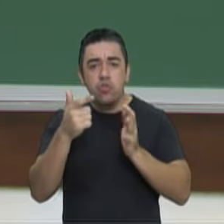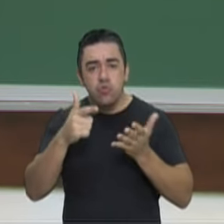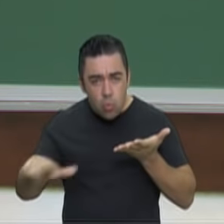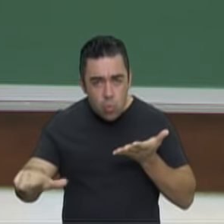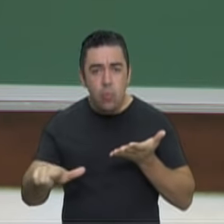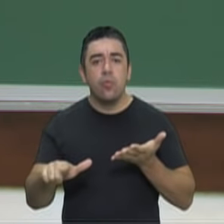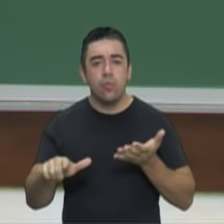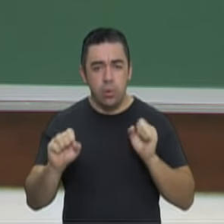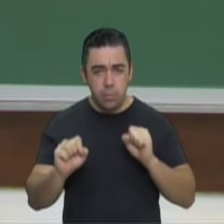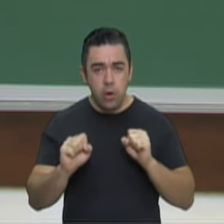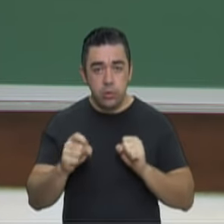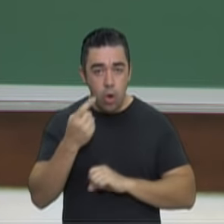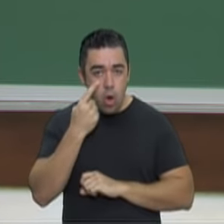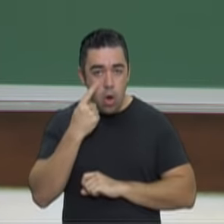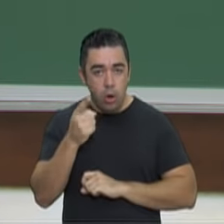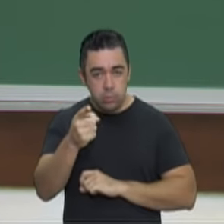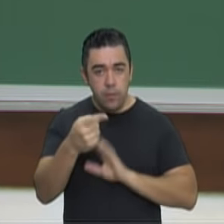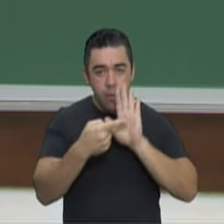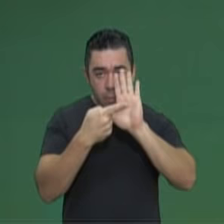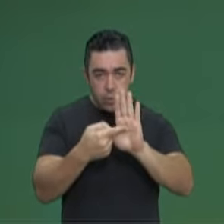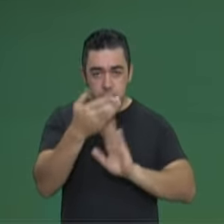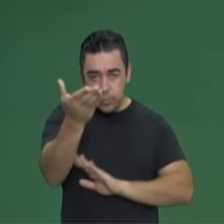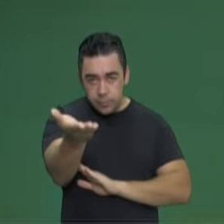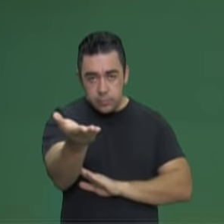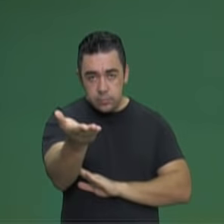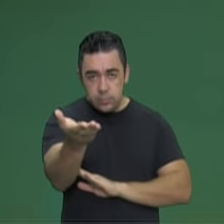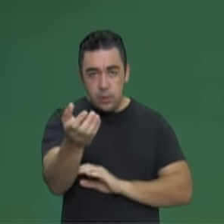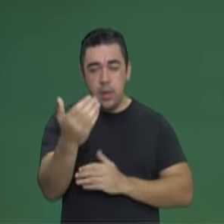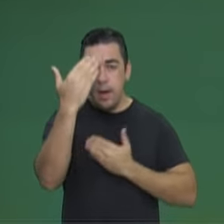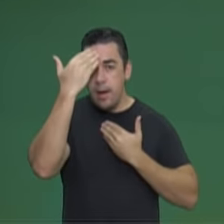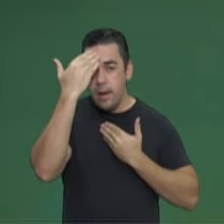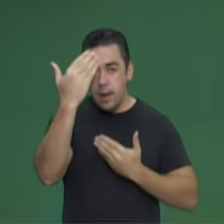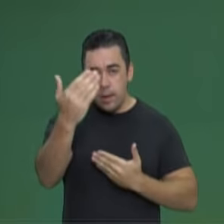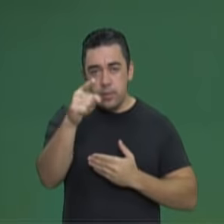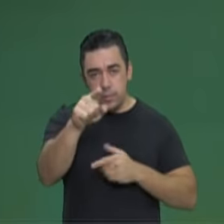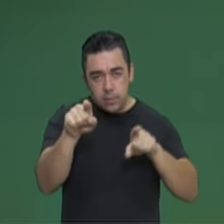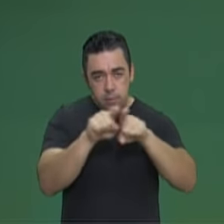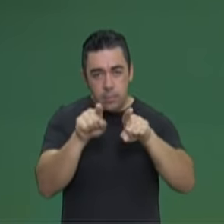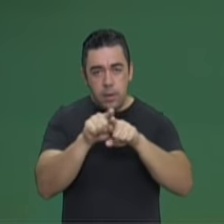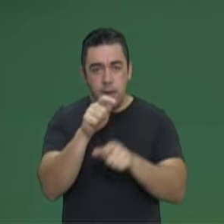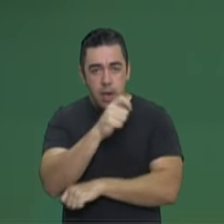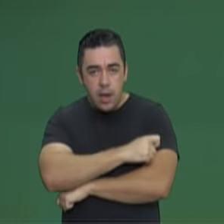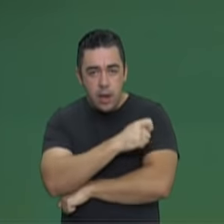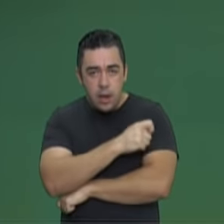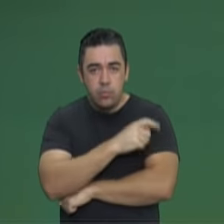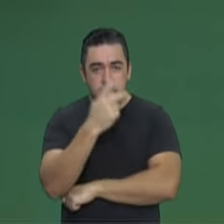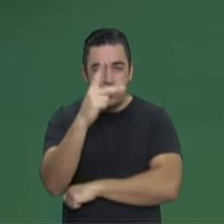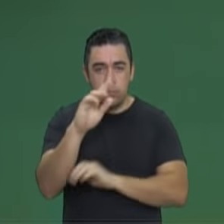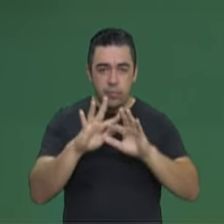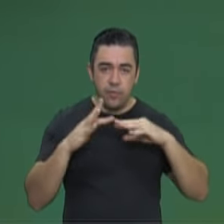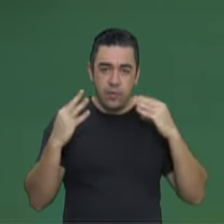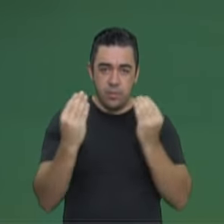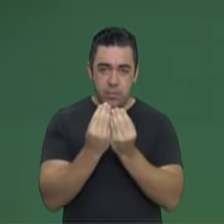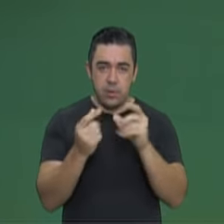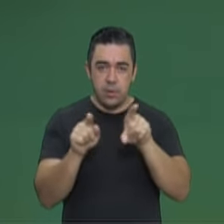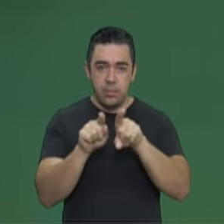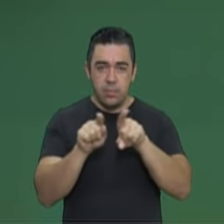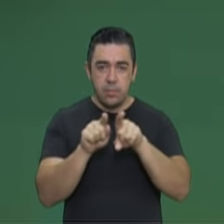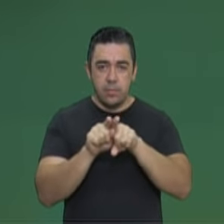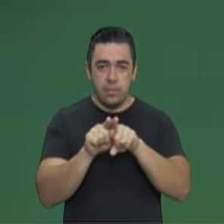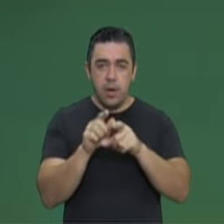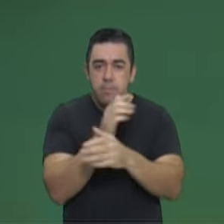produzido. Então, vai ficar na tela para você. Quero agradecer bastante a você, estudante, às suas famílias e